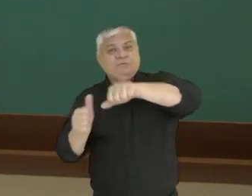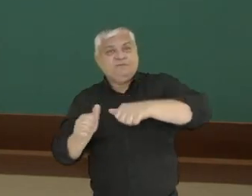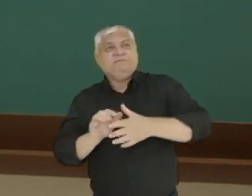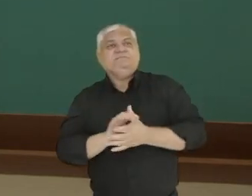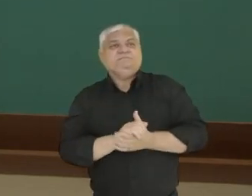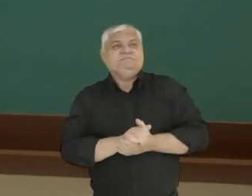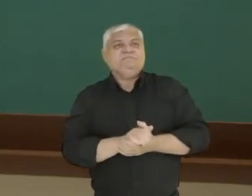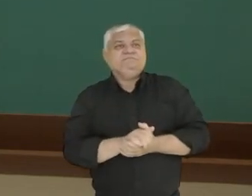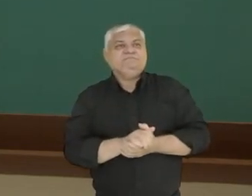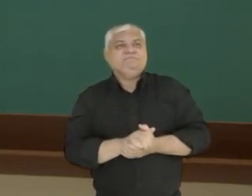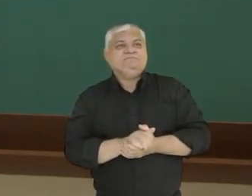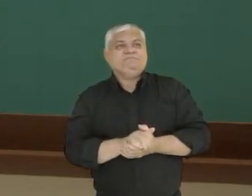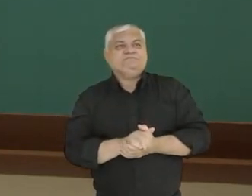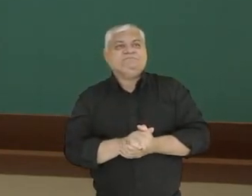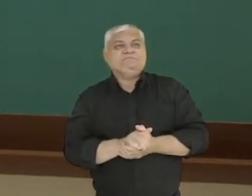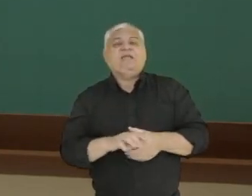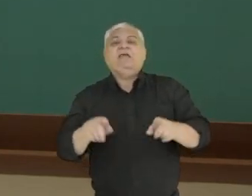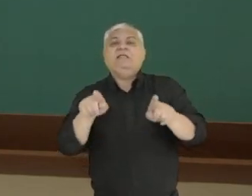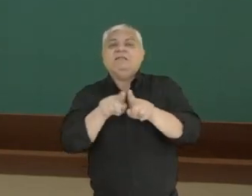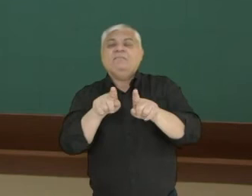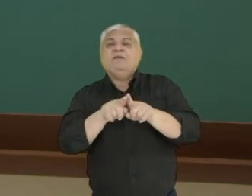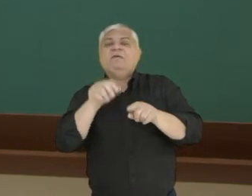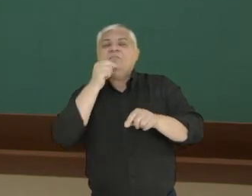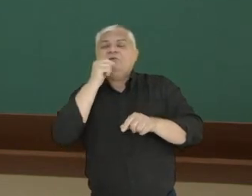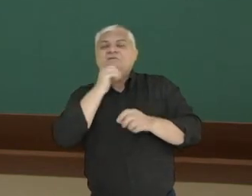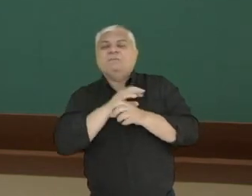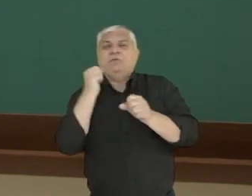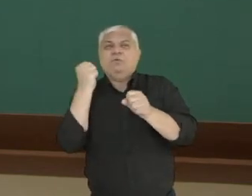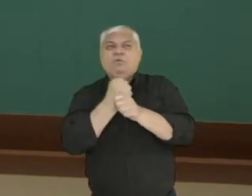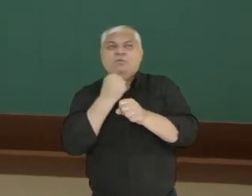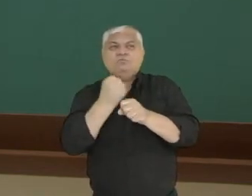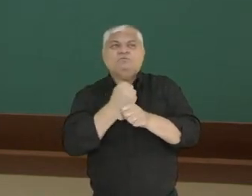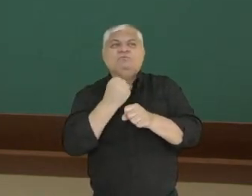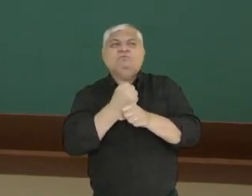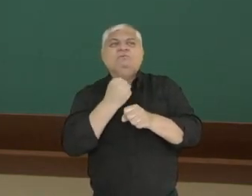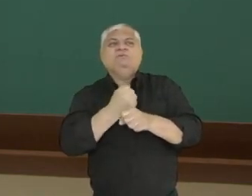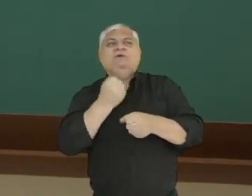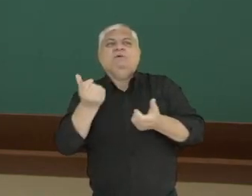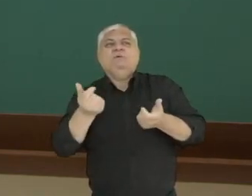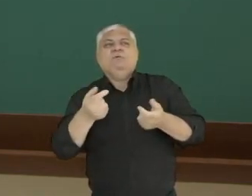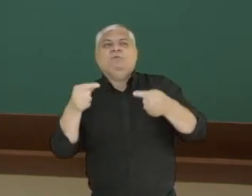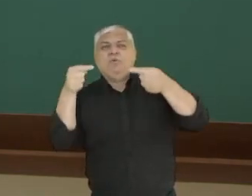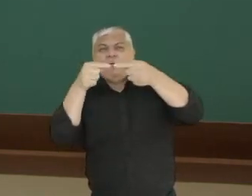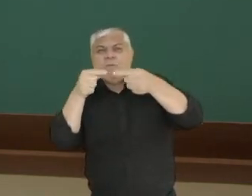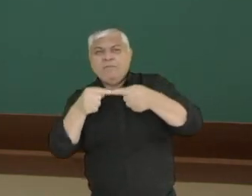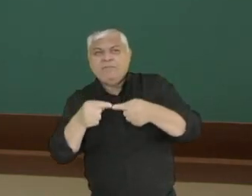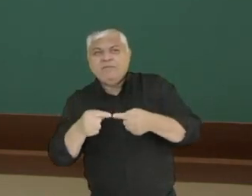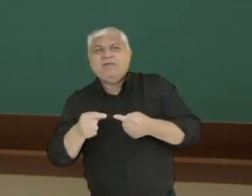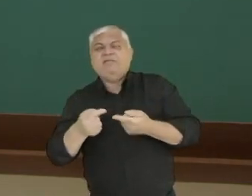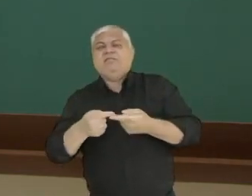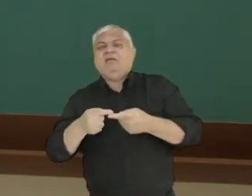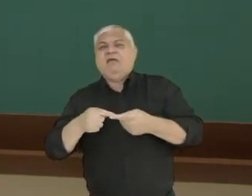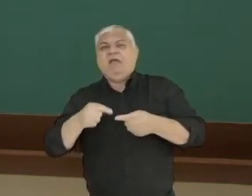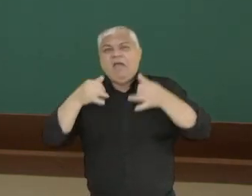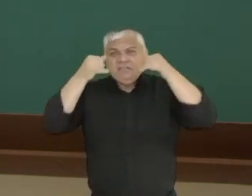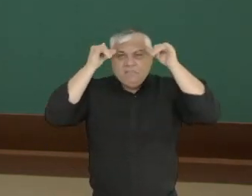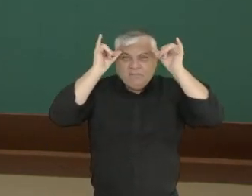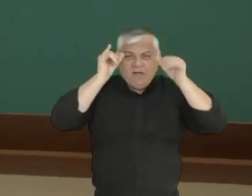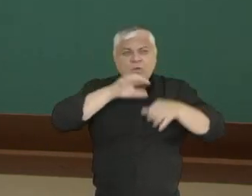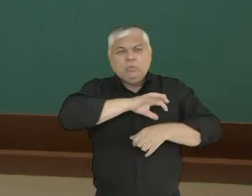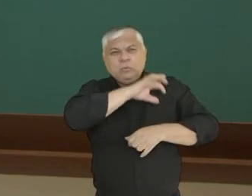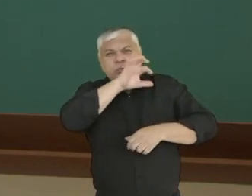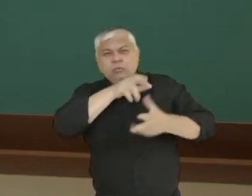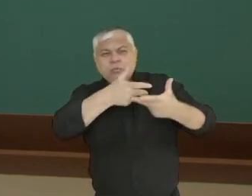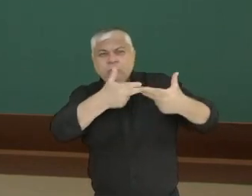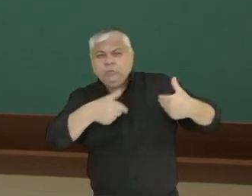paisagens naturais. O monitoramento de conformidade ambiental em estabelecimentos agropecuários e propriedades